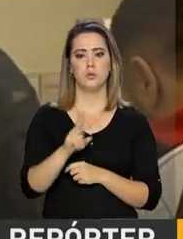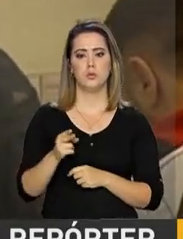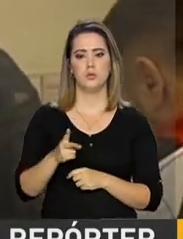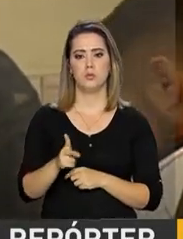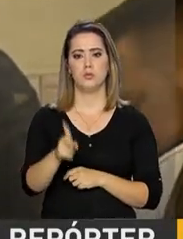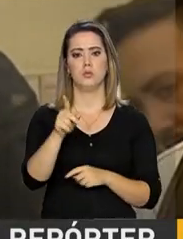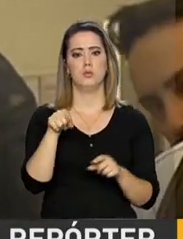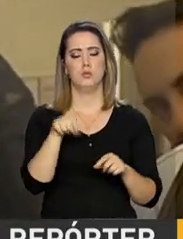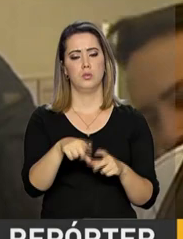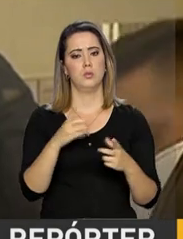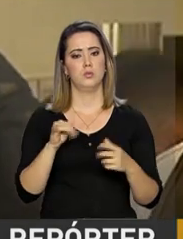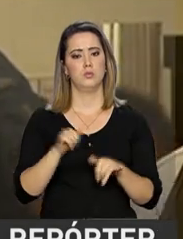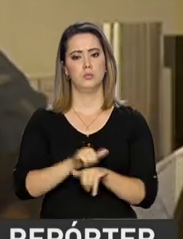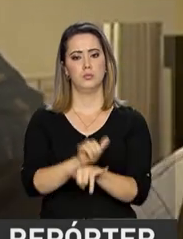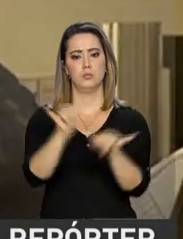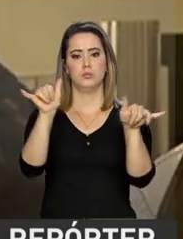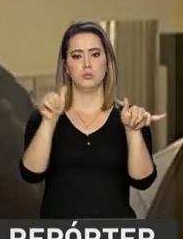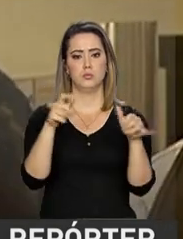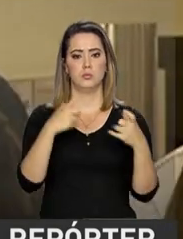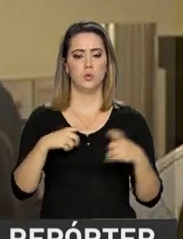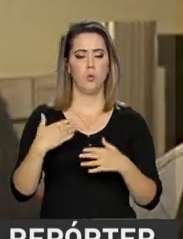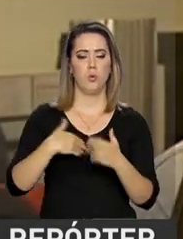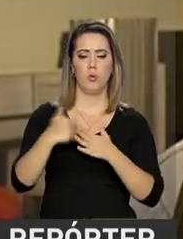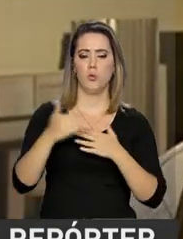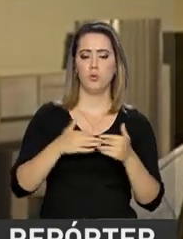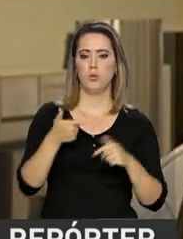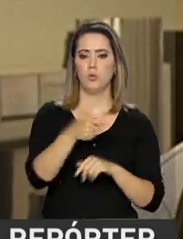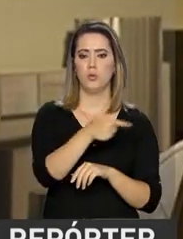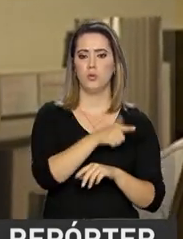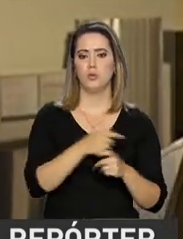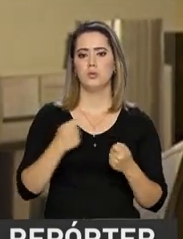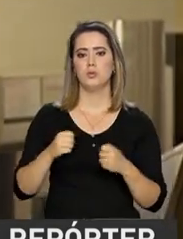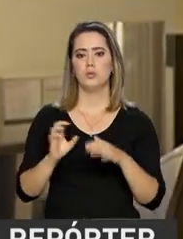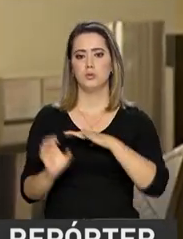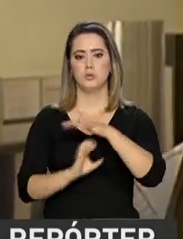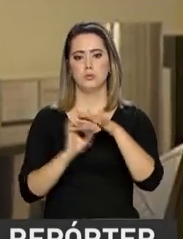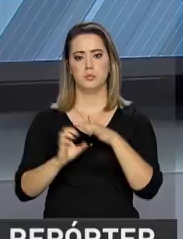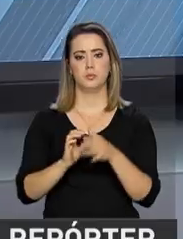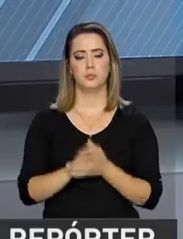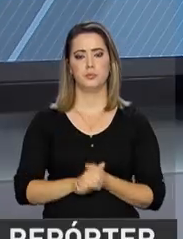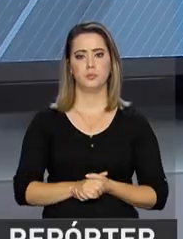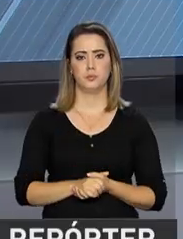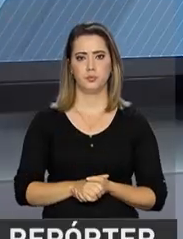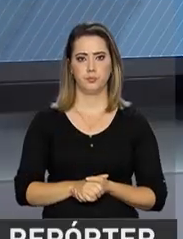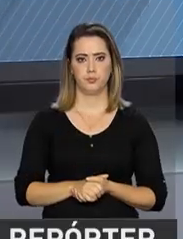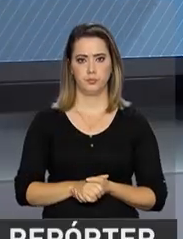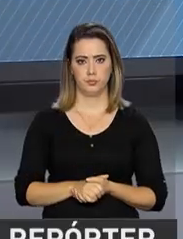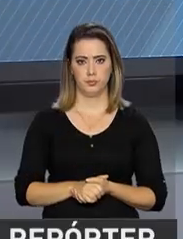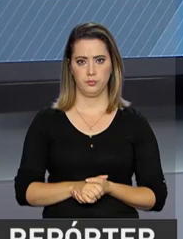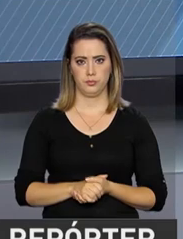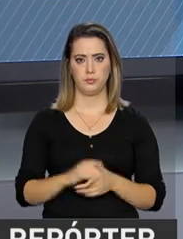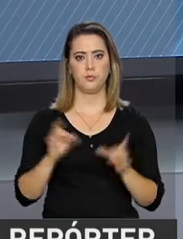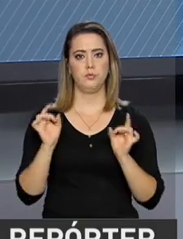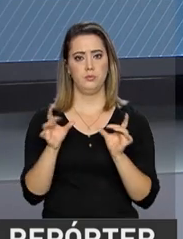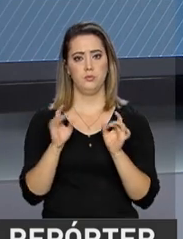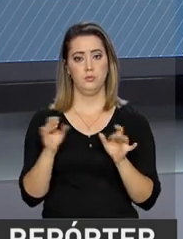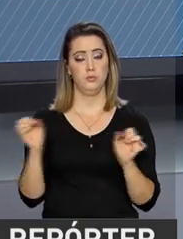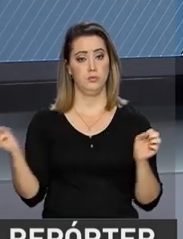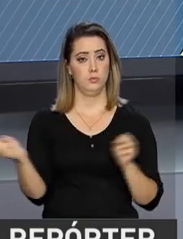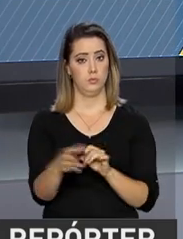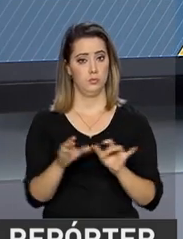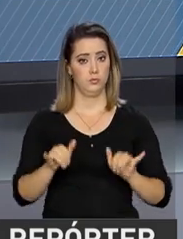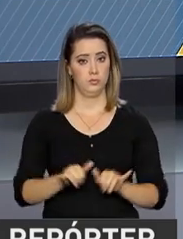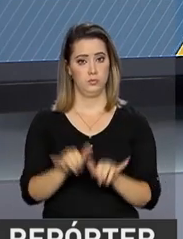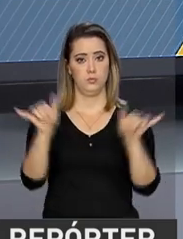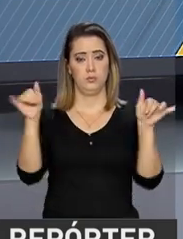o aeroporto ou qualquer outra coisa por ser privatizado de do estado além das concessões de novos aeroportos